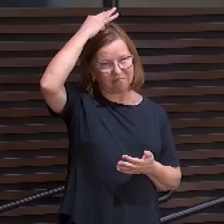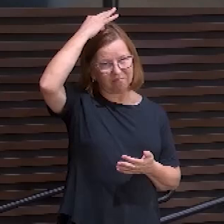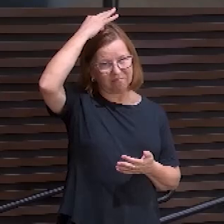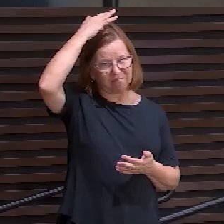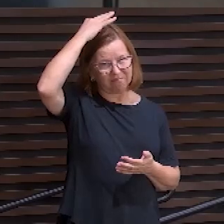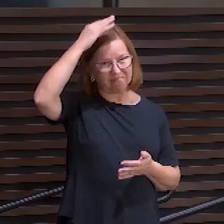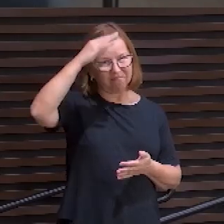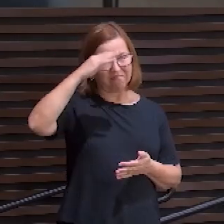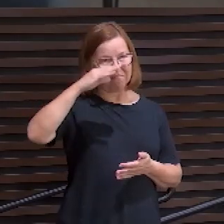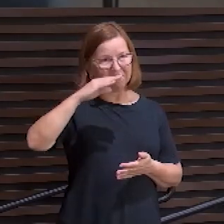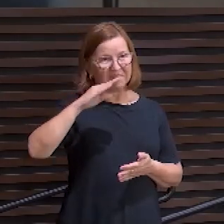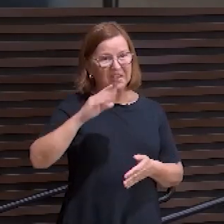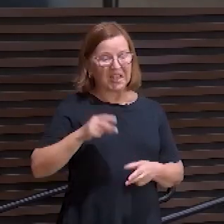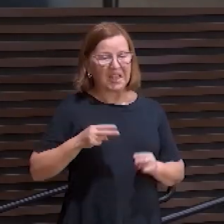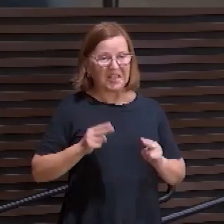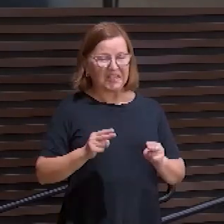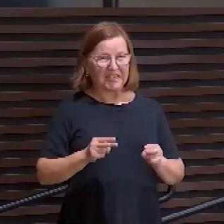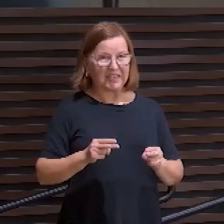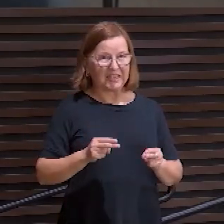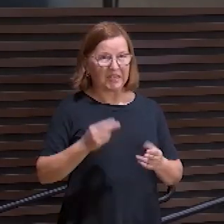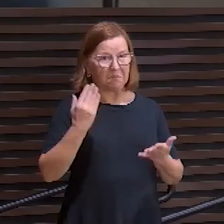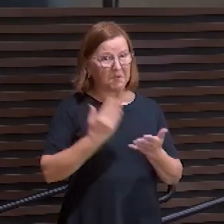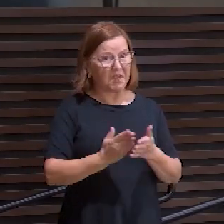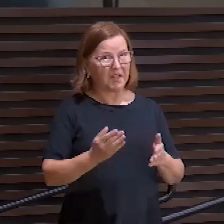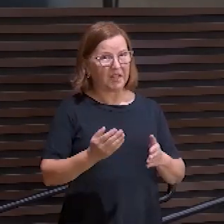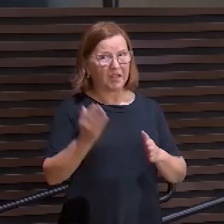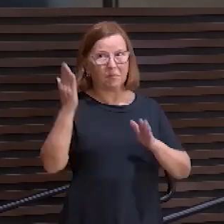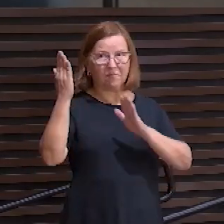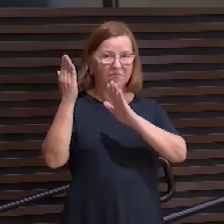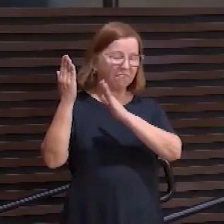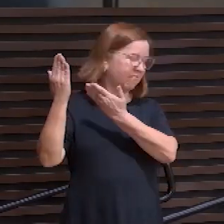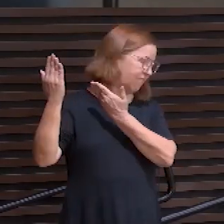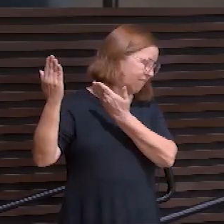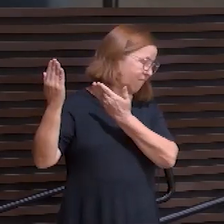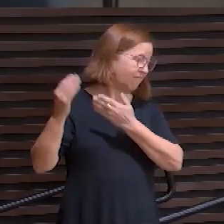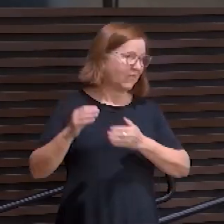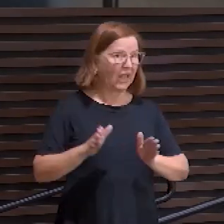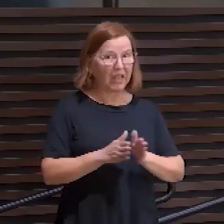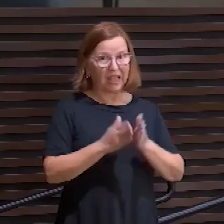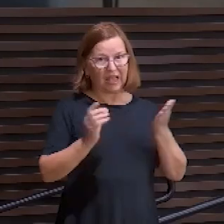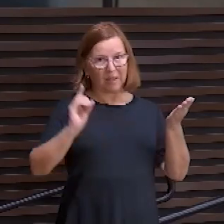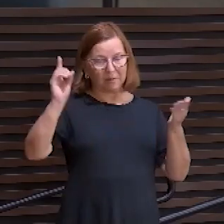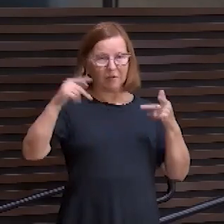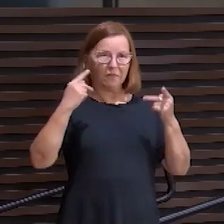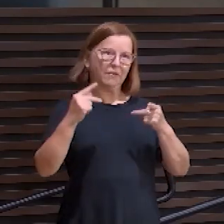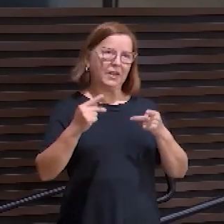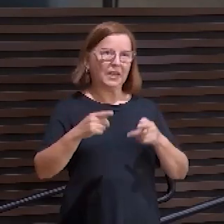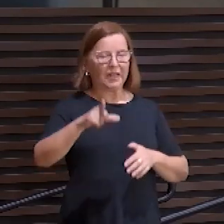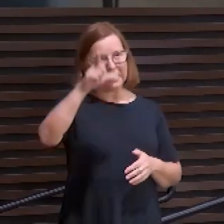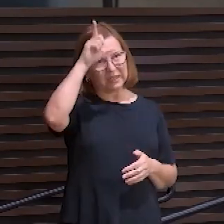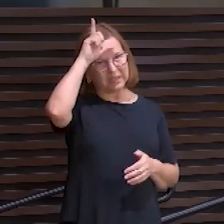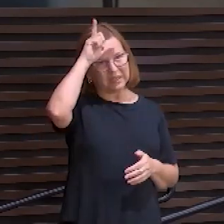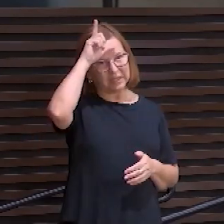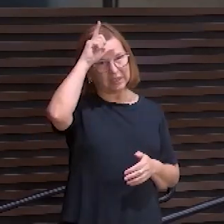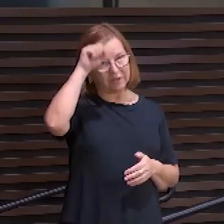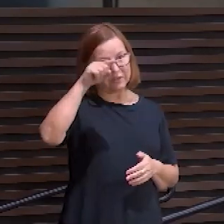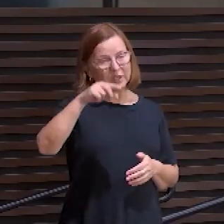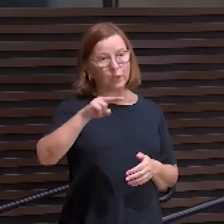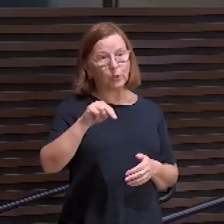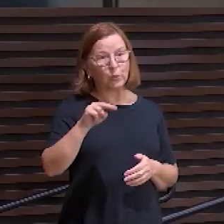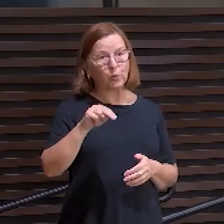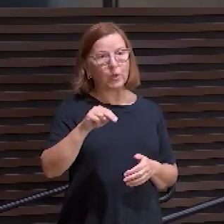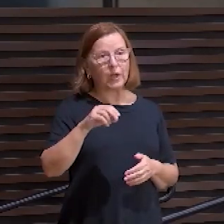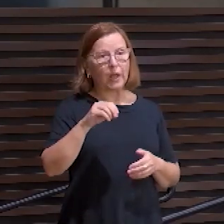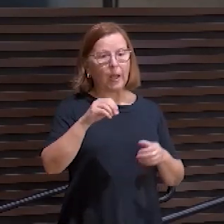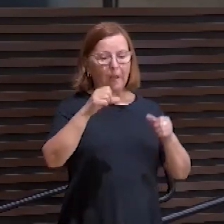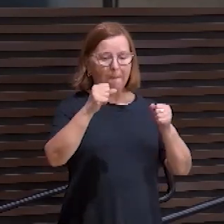apostasia. A Bíblia chega a dizer que na liderança você nunca deve colocar um